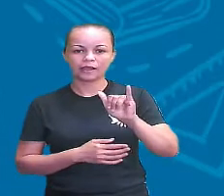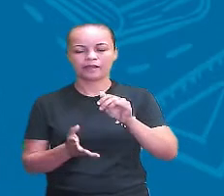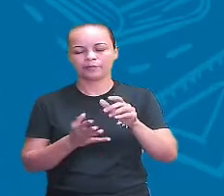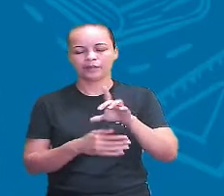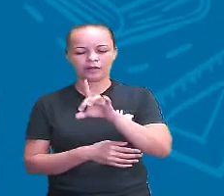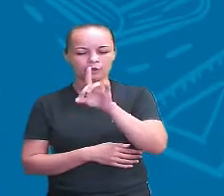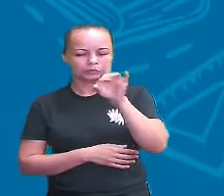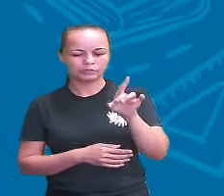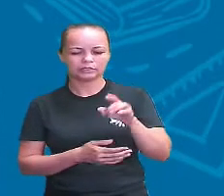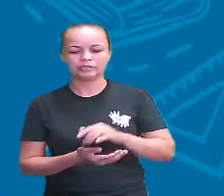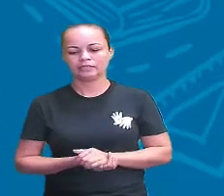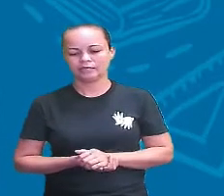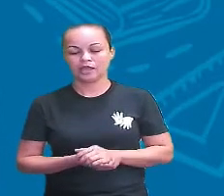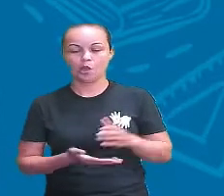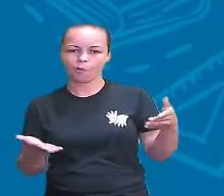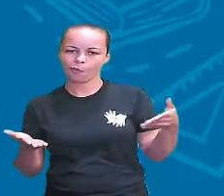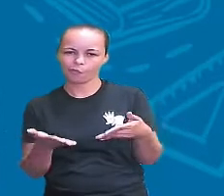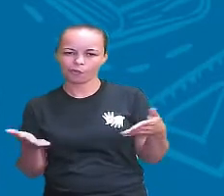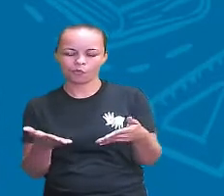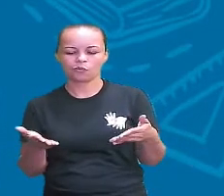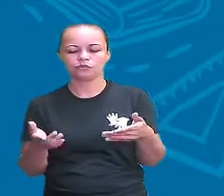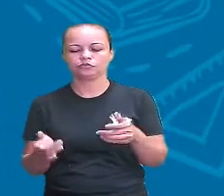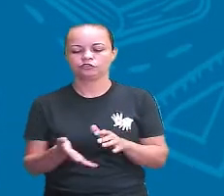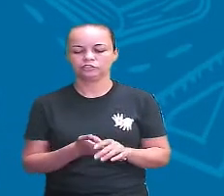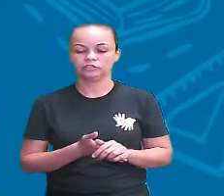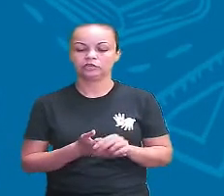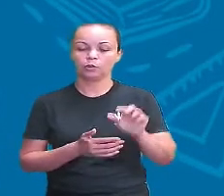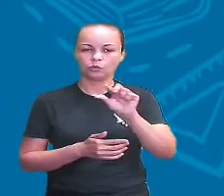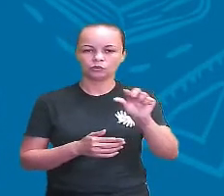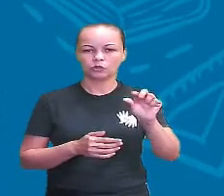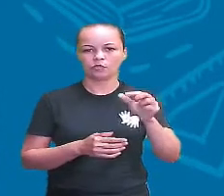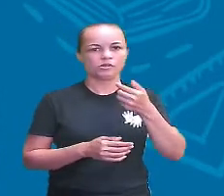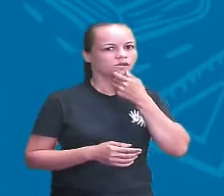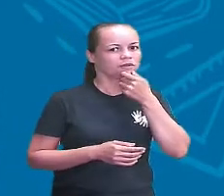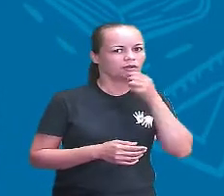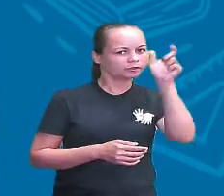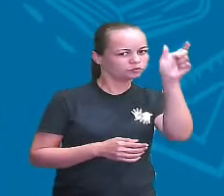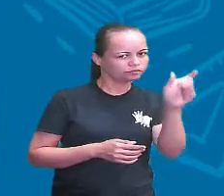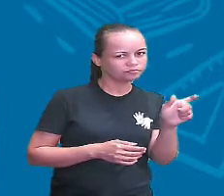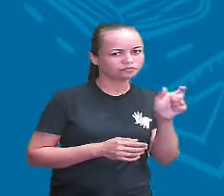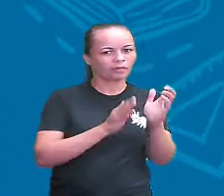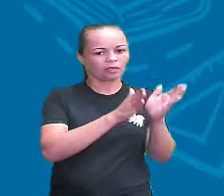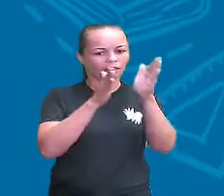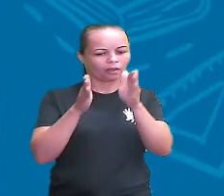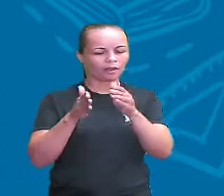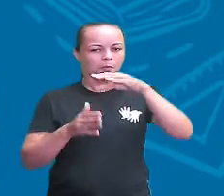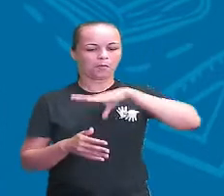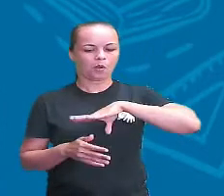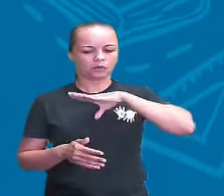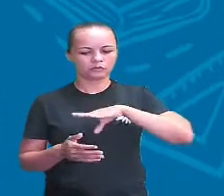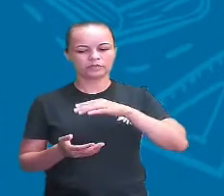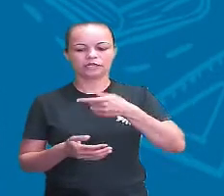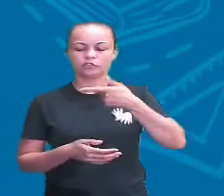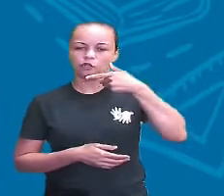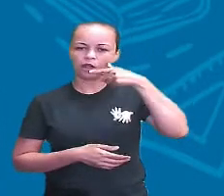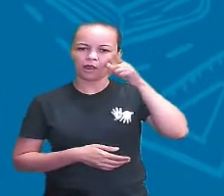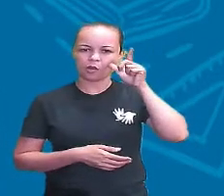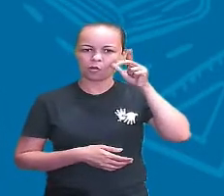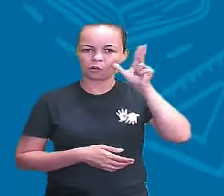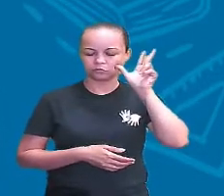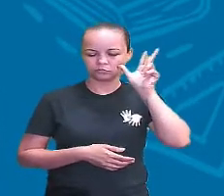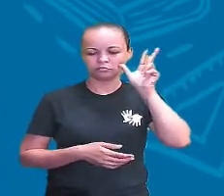today, hoje, yesterday, ontem, the day before yesterday, anteontem.